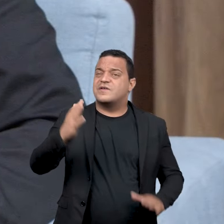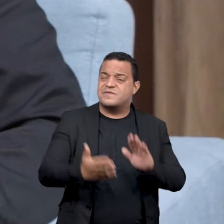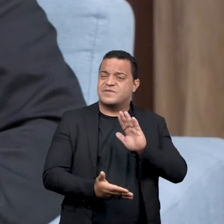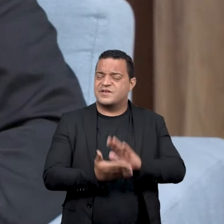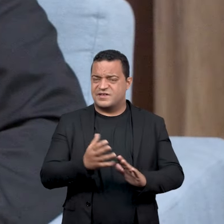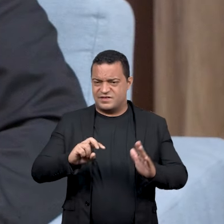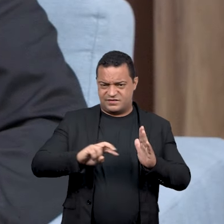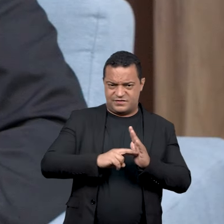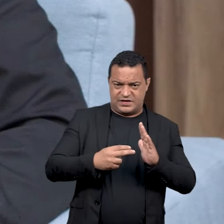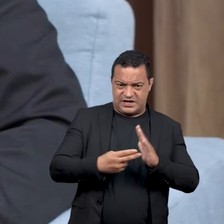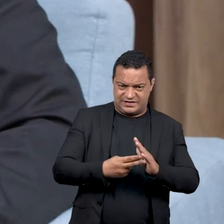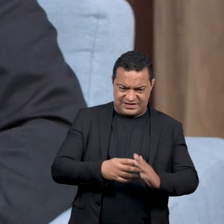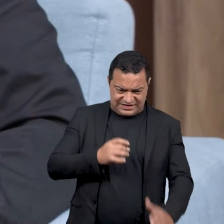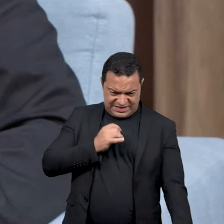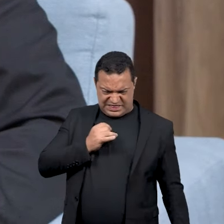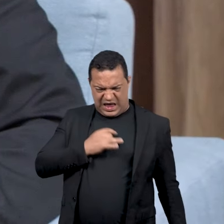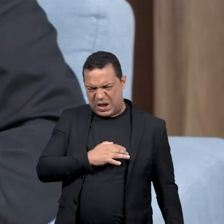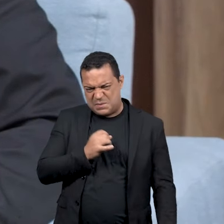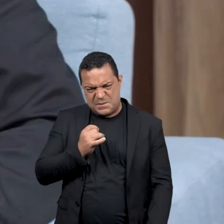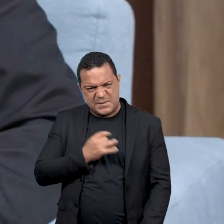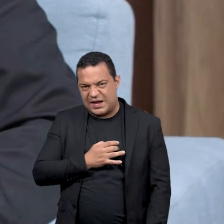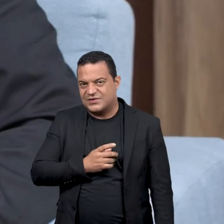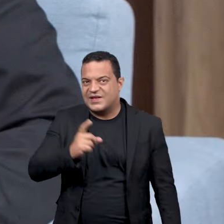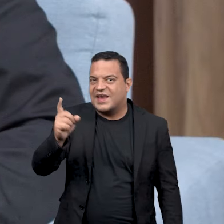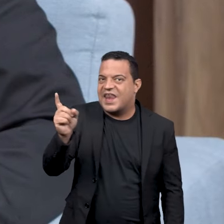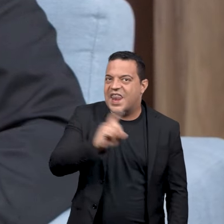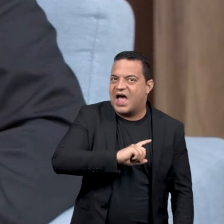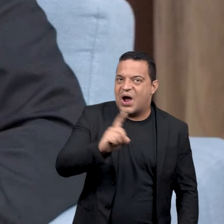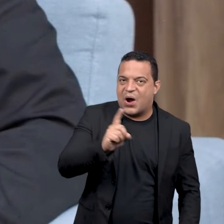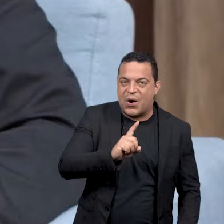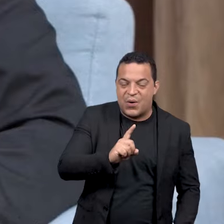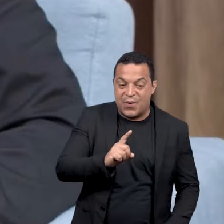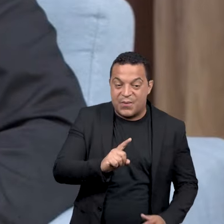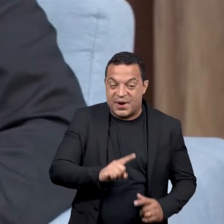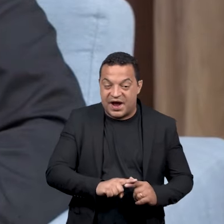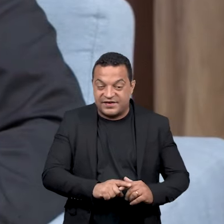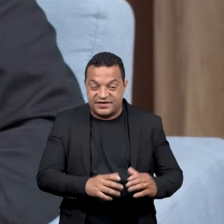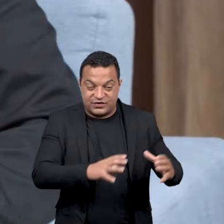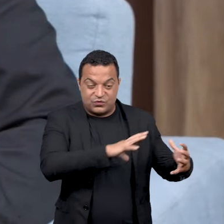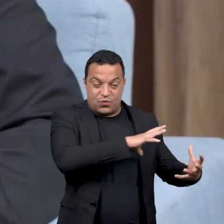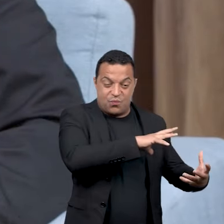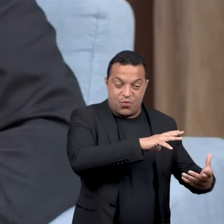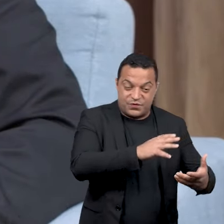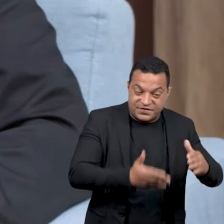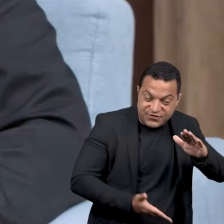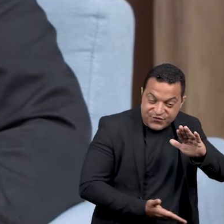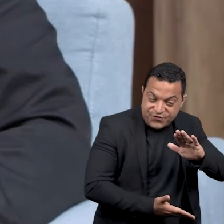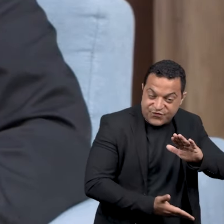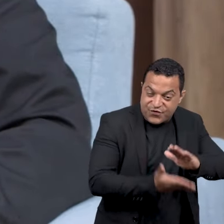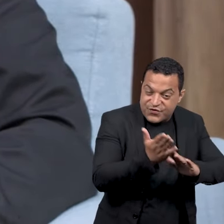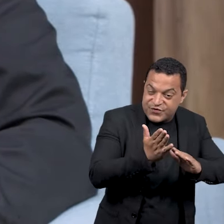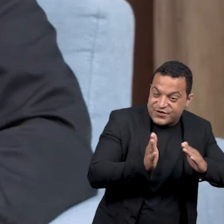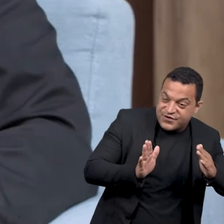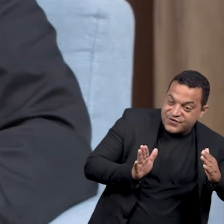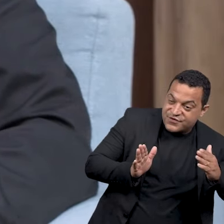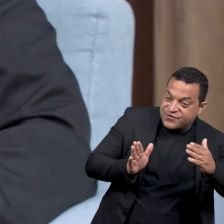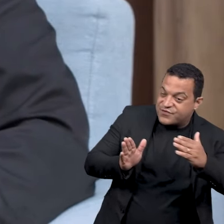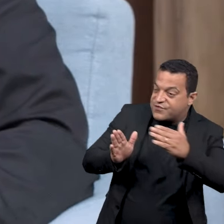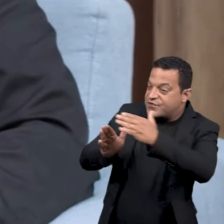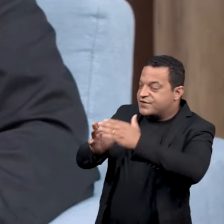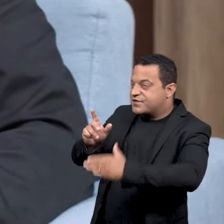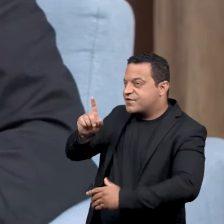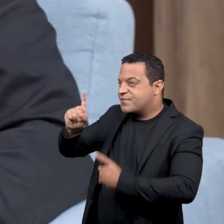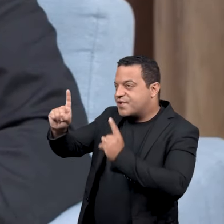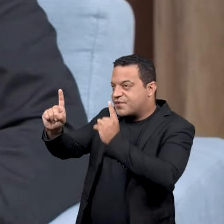covardes, é porque nós amamos ao Senhor e nós fugimos para Ele. Nos socorremos nele. Amém. Nós escondemos a nossa